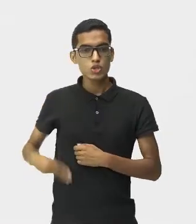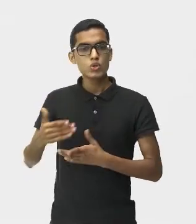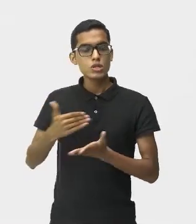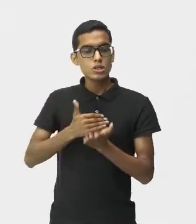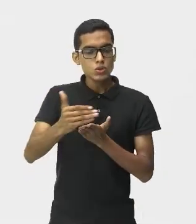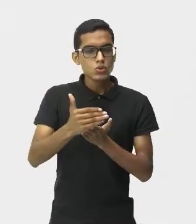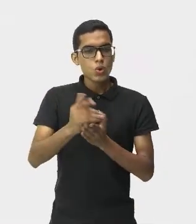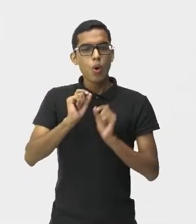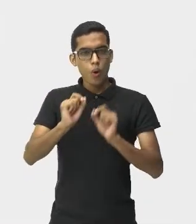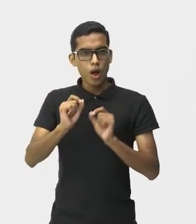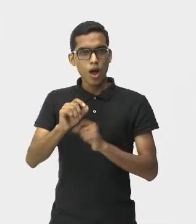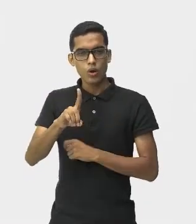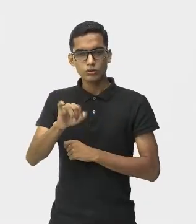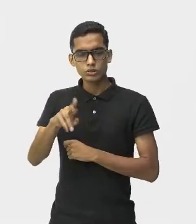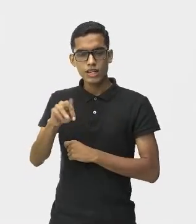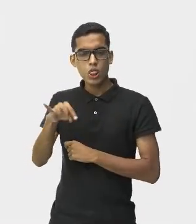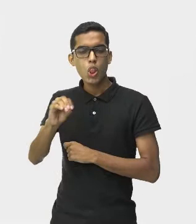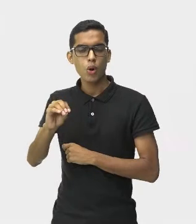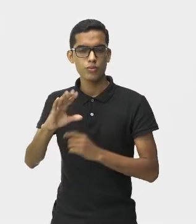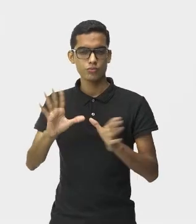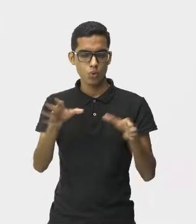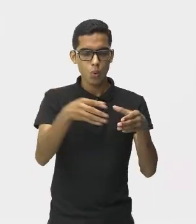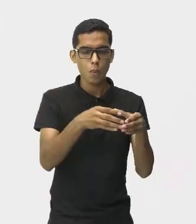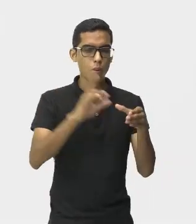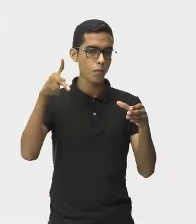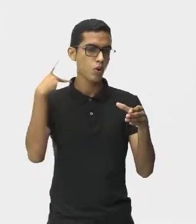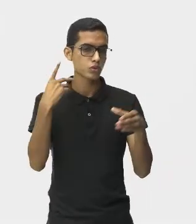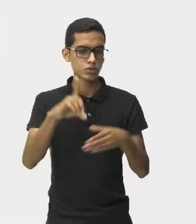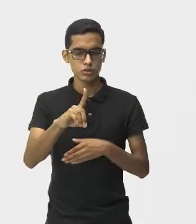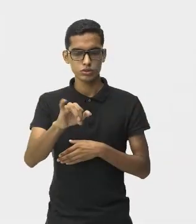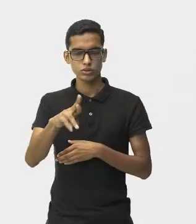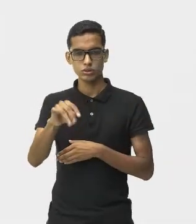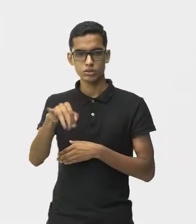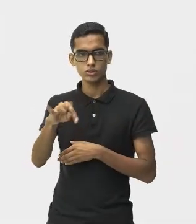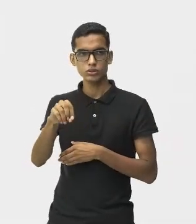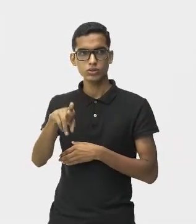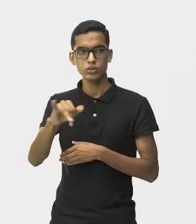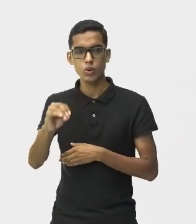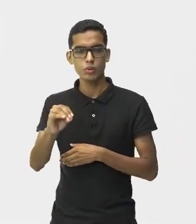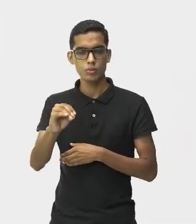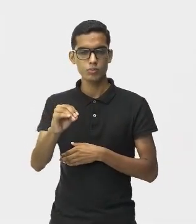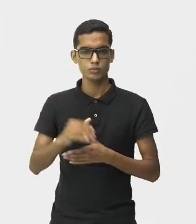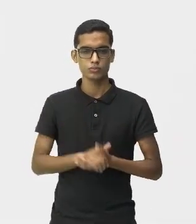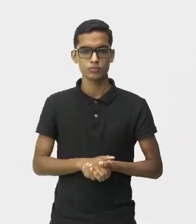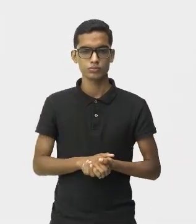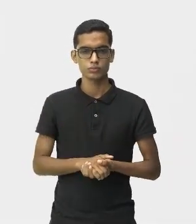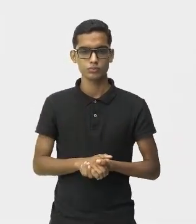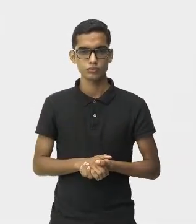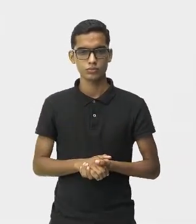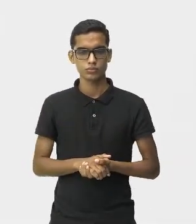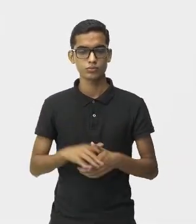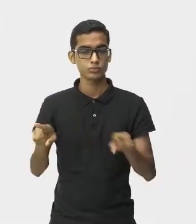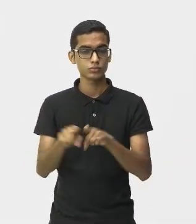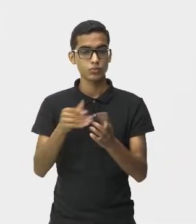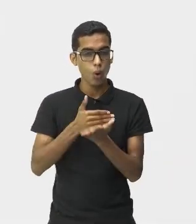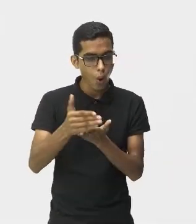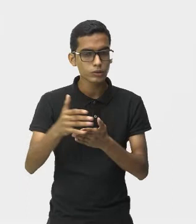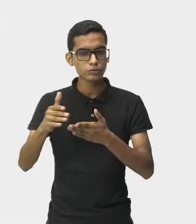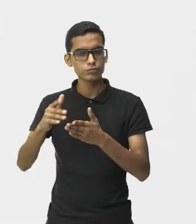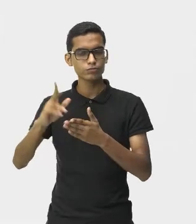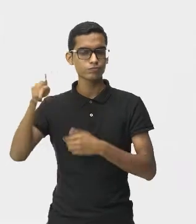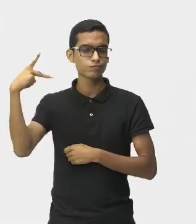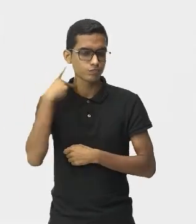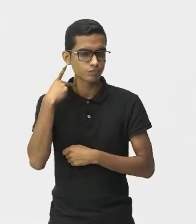chamado diretório. Vamos ver qual foi a mudança das políticas pombalinas para a Amazônia